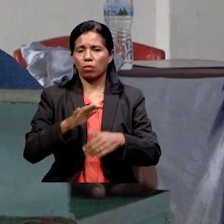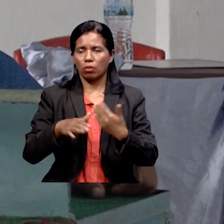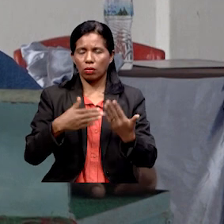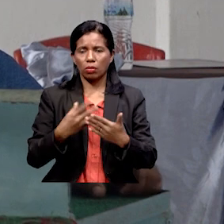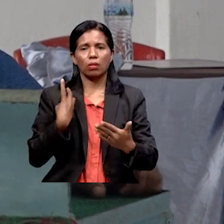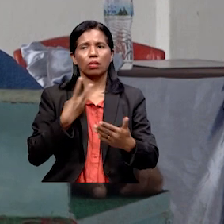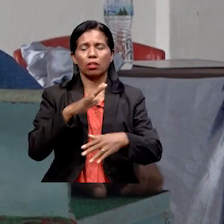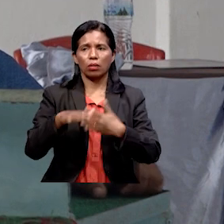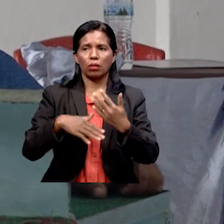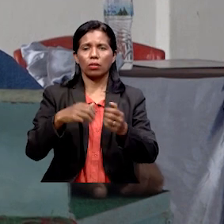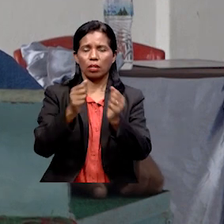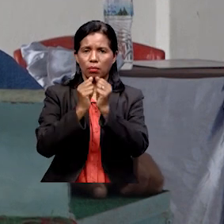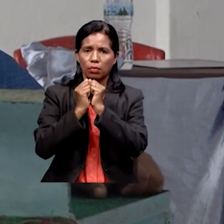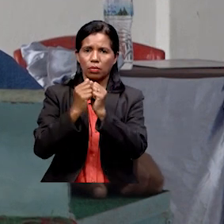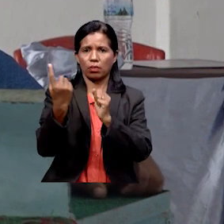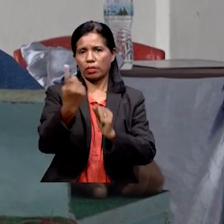então tu mais muito na fati